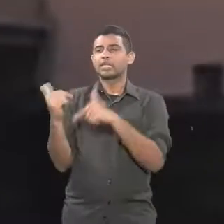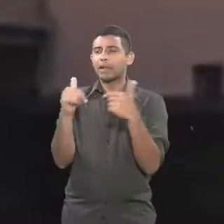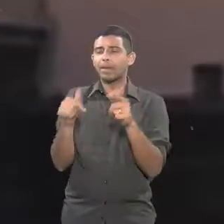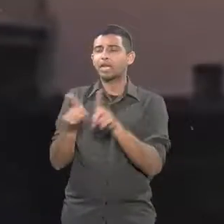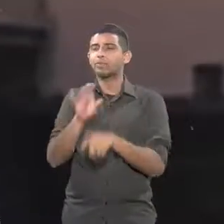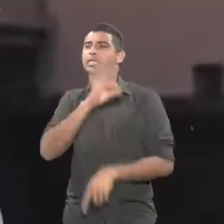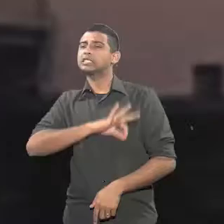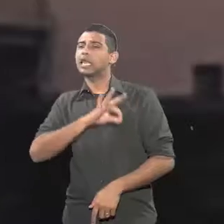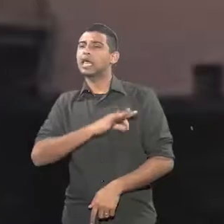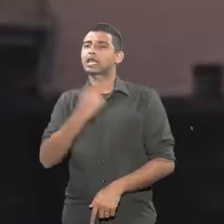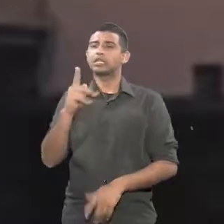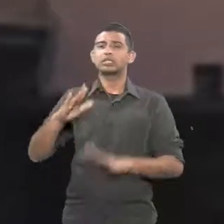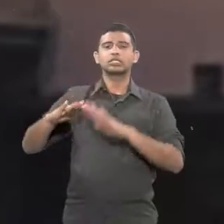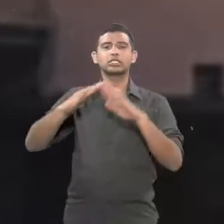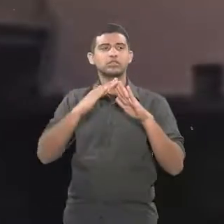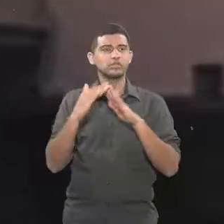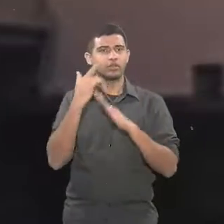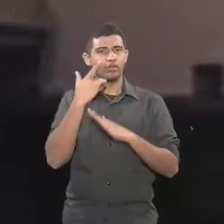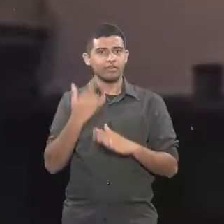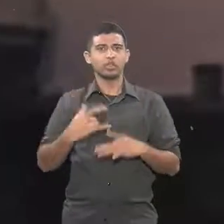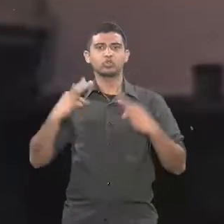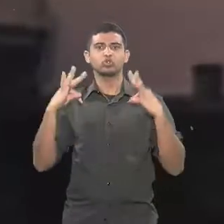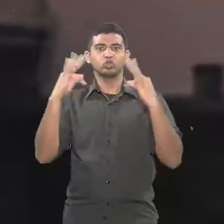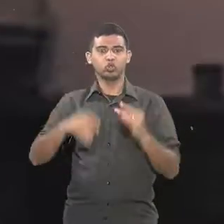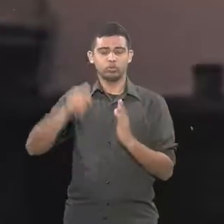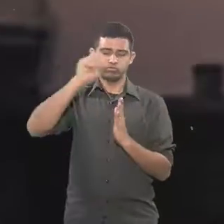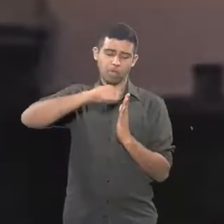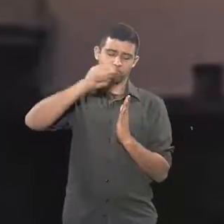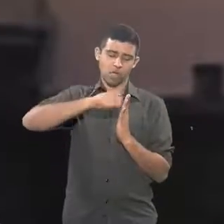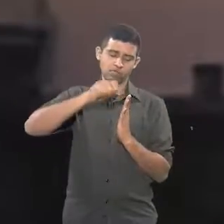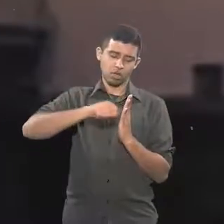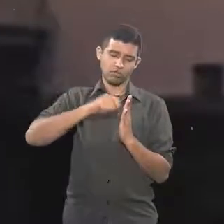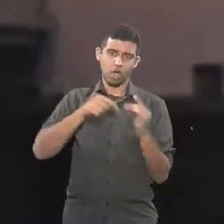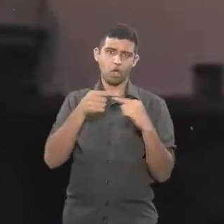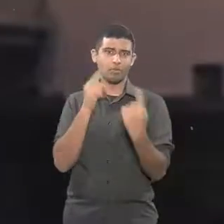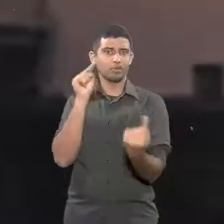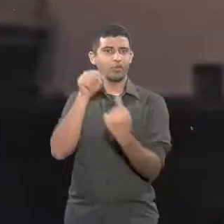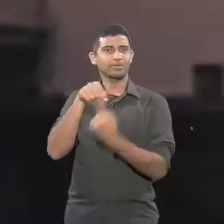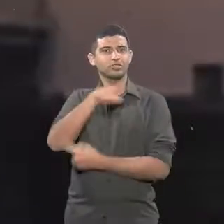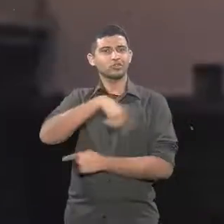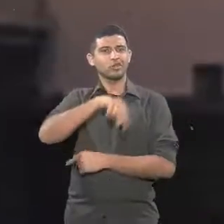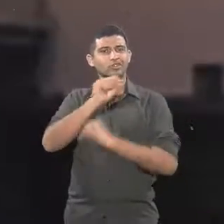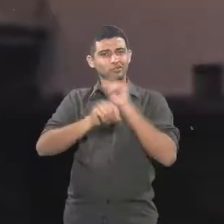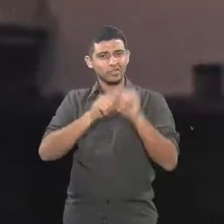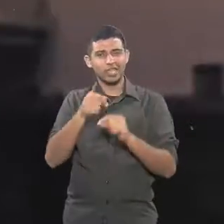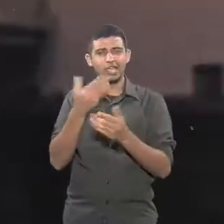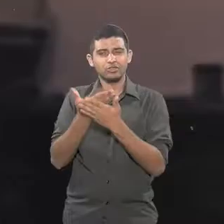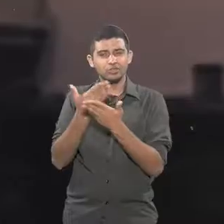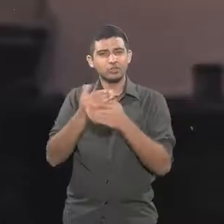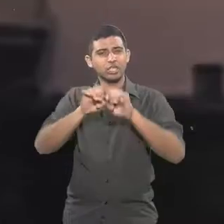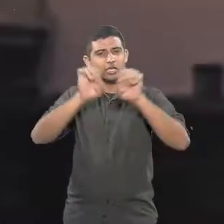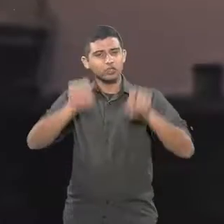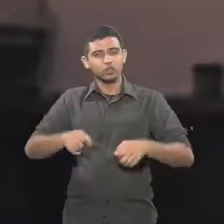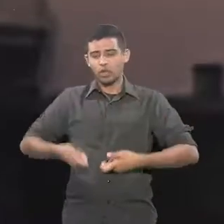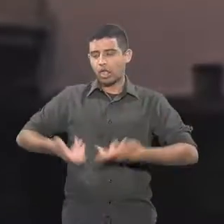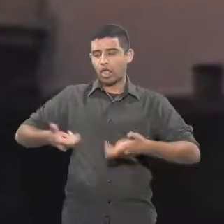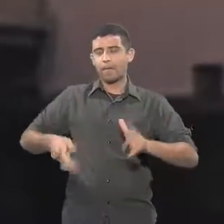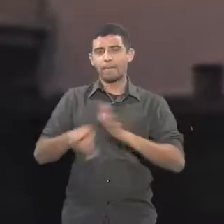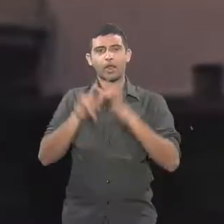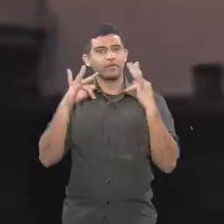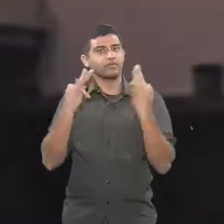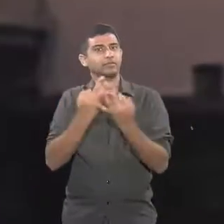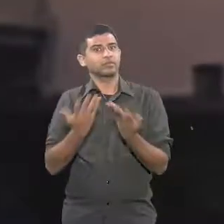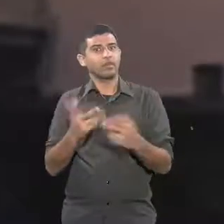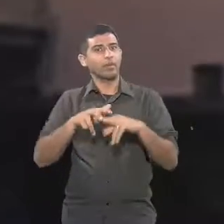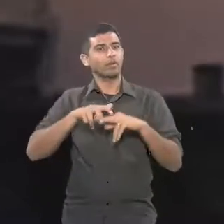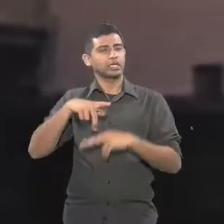pessoas moradoras. Então, ela é muito completa para atender o objetivo, né? Que é estudar a estrutura de despesa das famílias. Então, por isso